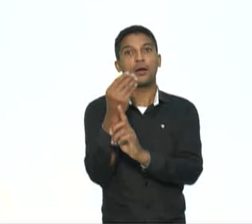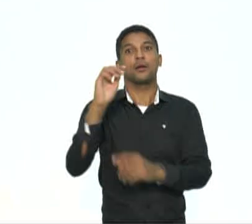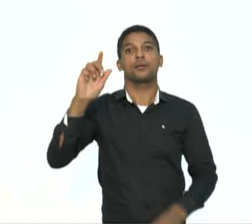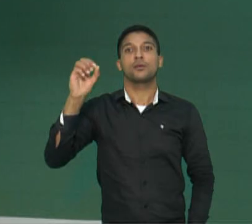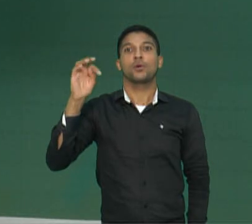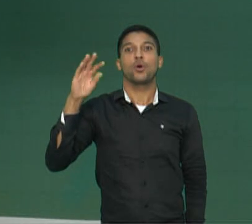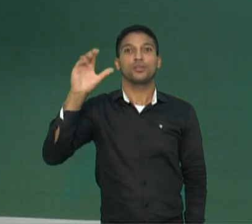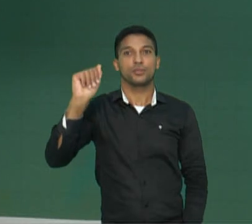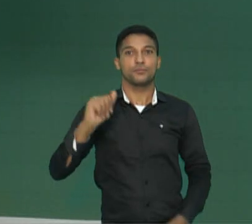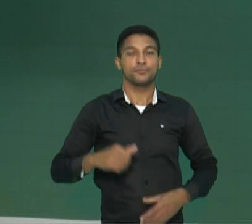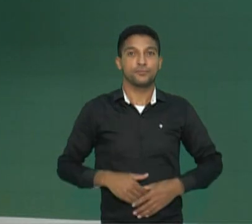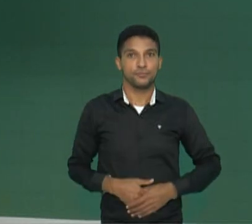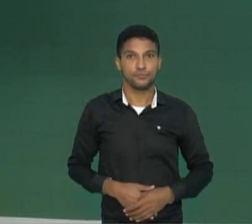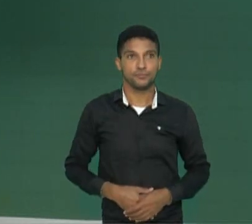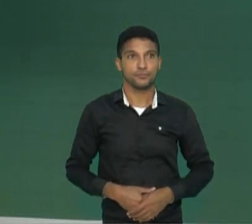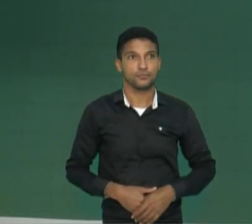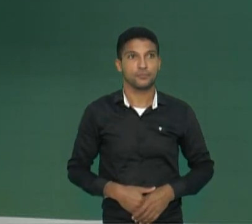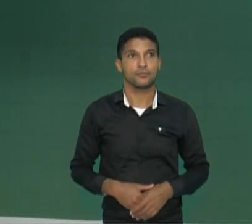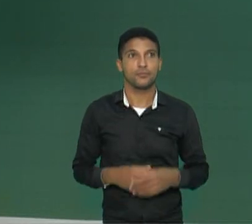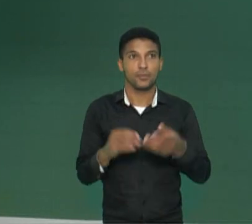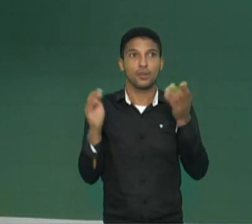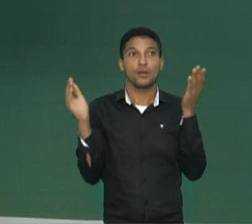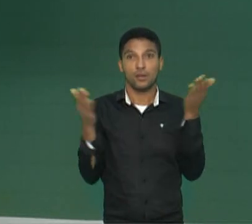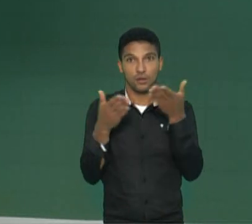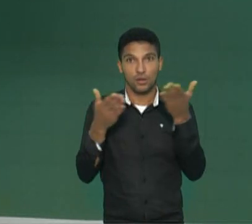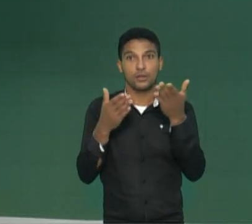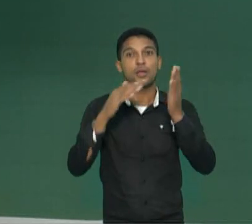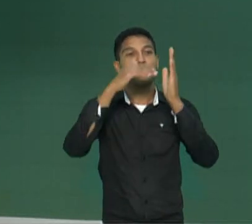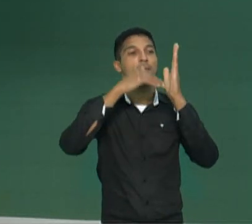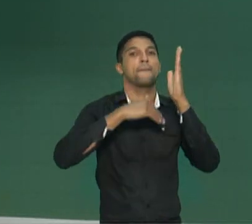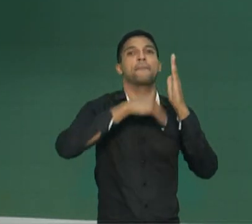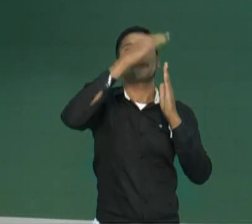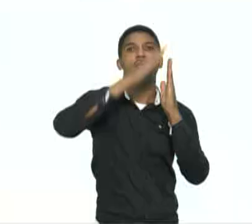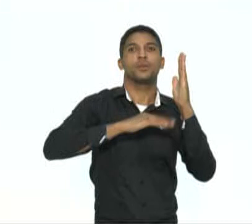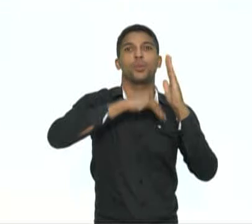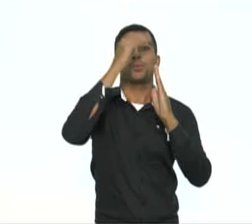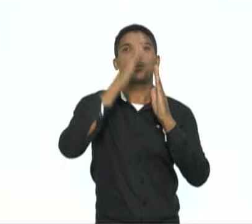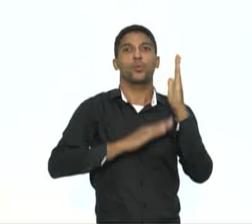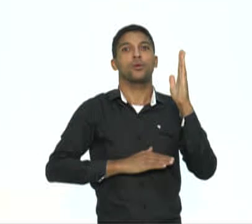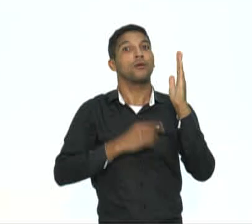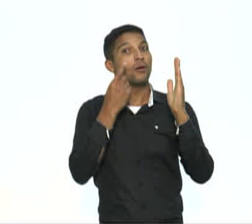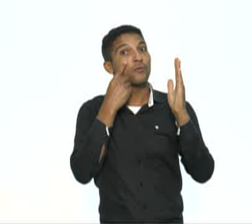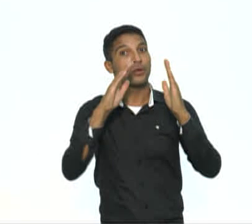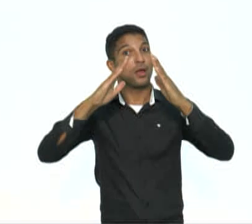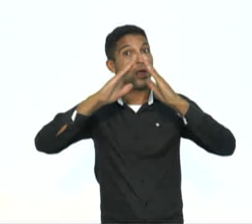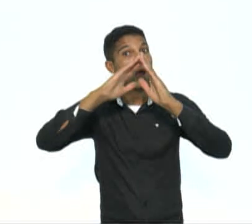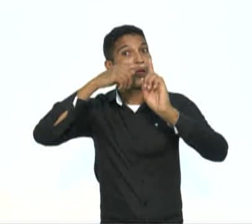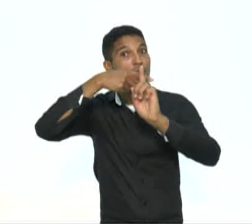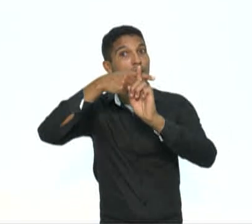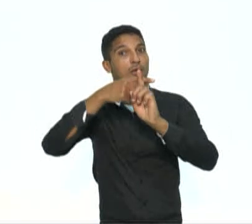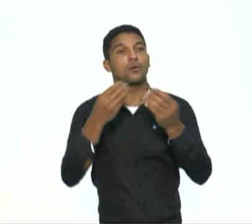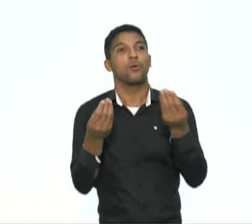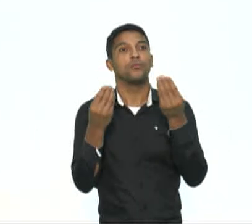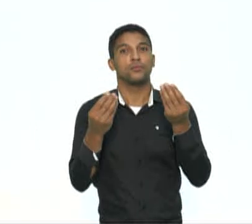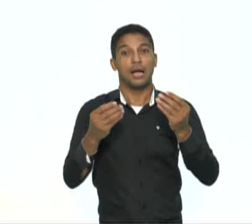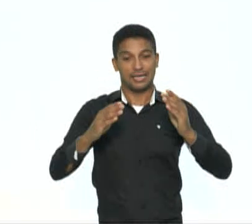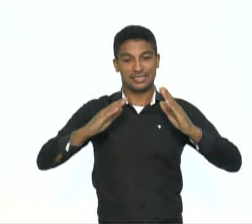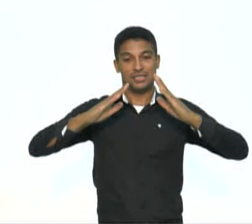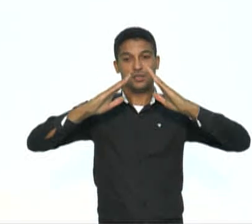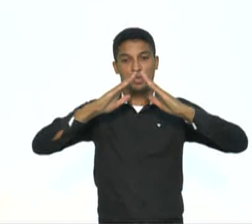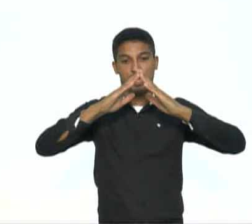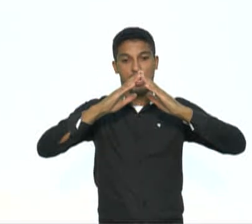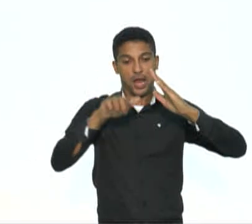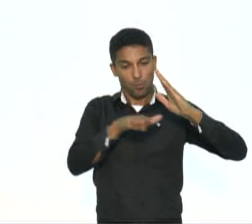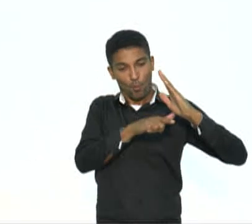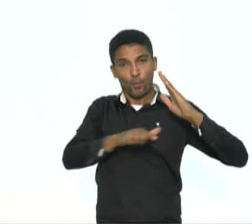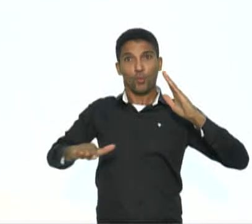Tá? E a pintura, pessoal, como a gente falou, a gente não tinha muito afresco. Então, catedral gótica, devido à preponderância nos espaços vazios, que era um objetivo,